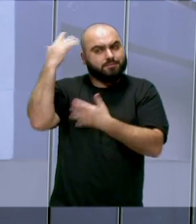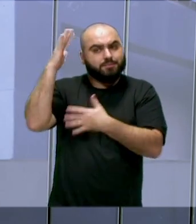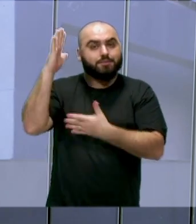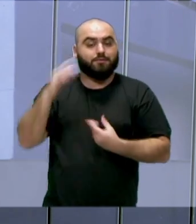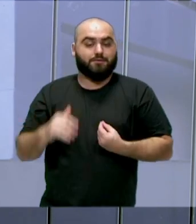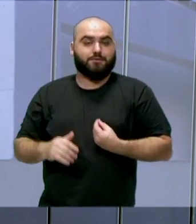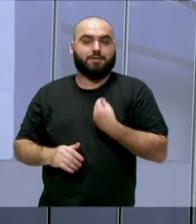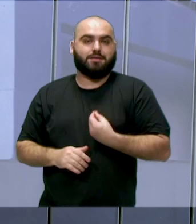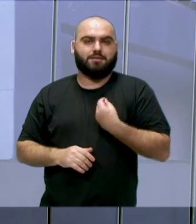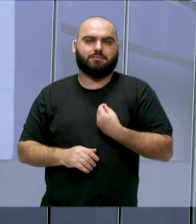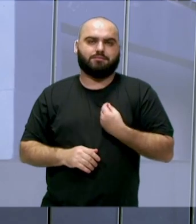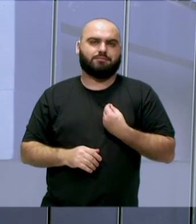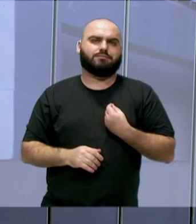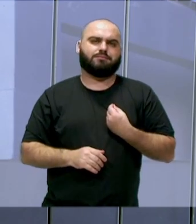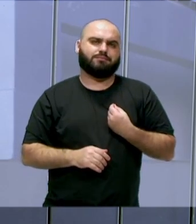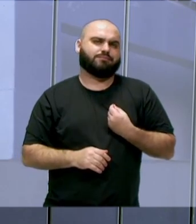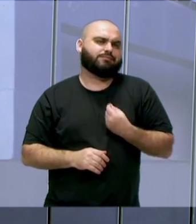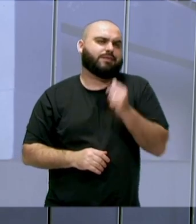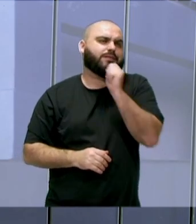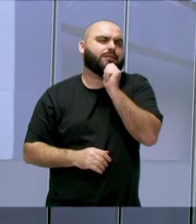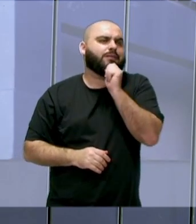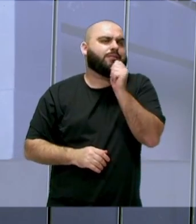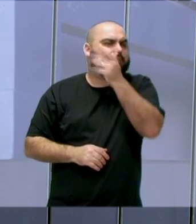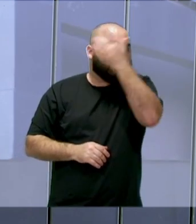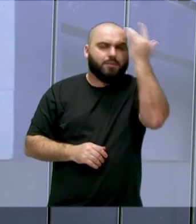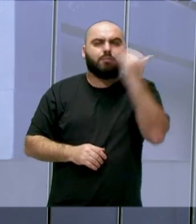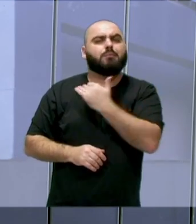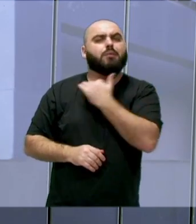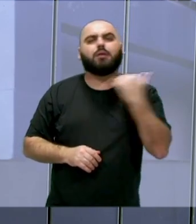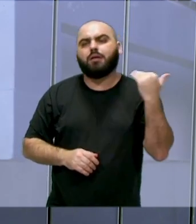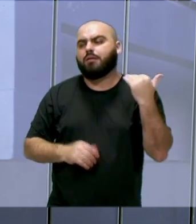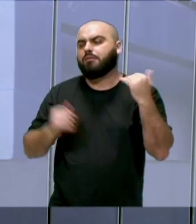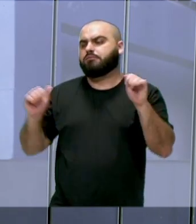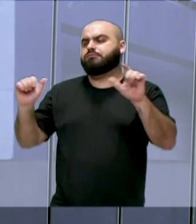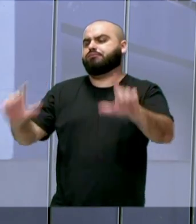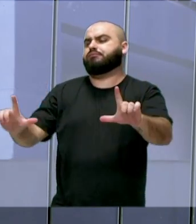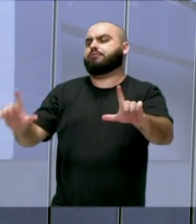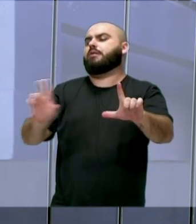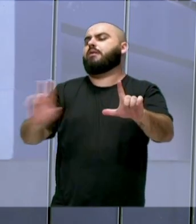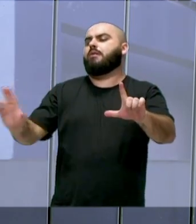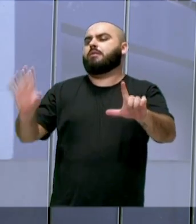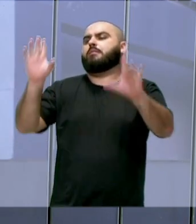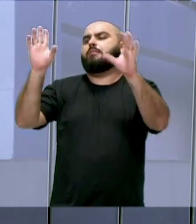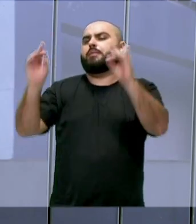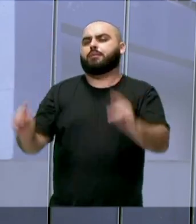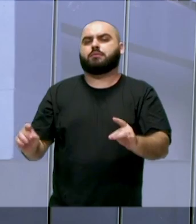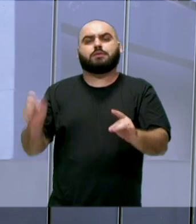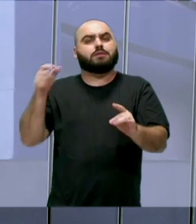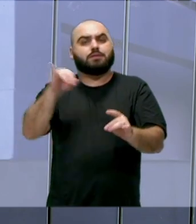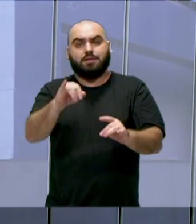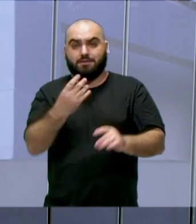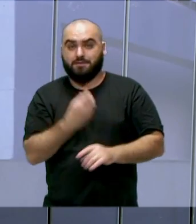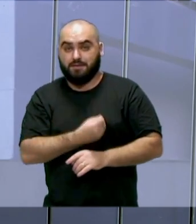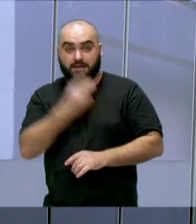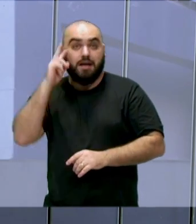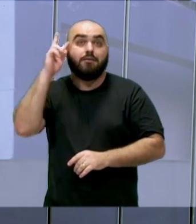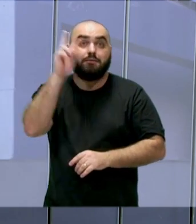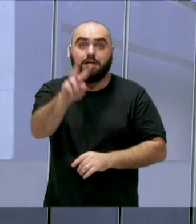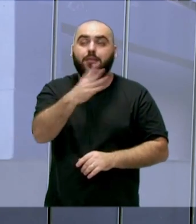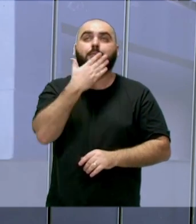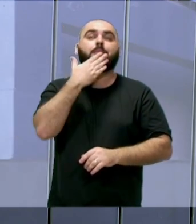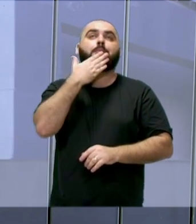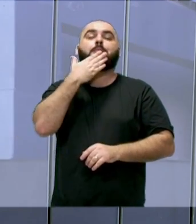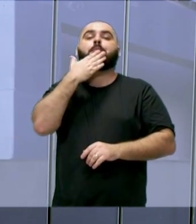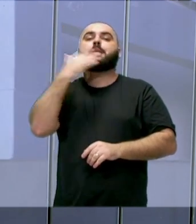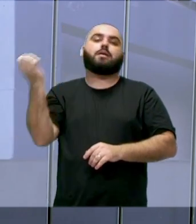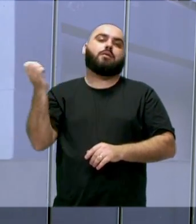justíssimo. Não adianta depois que a pessoa partir, você querer fazer uma placa, botar uma placa com o nome. Se puder homenagear em vida, é muito, muito